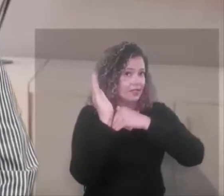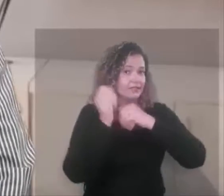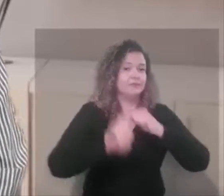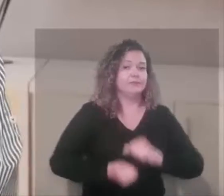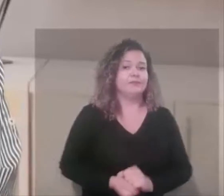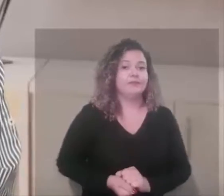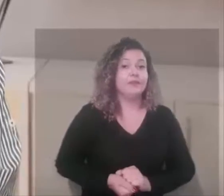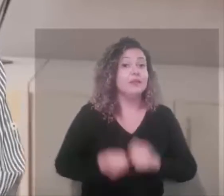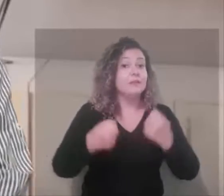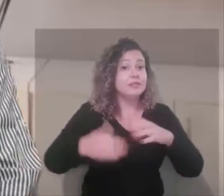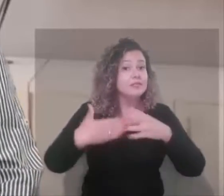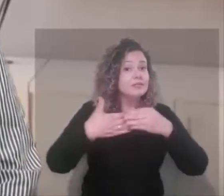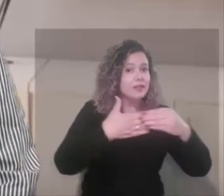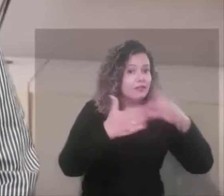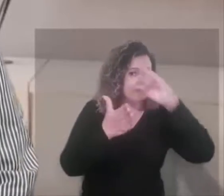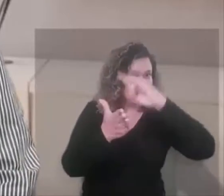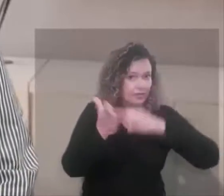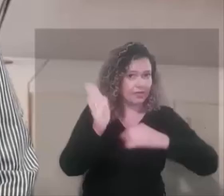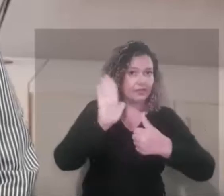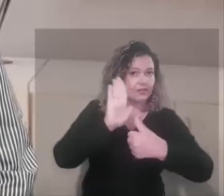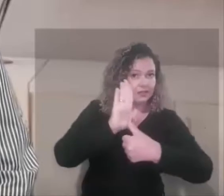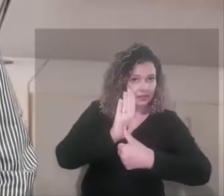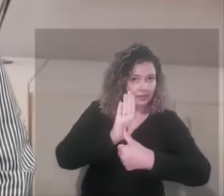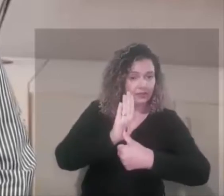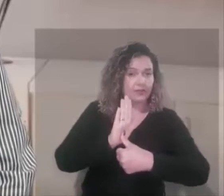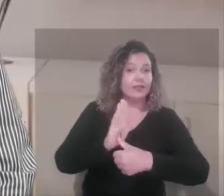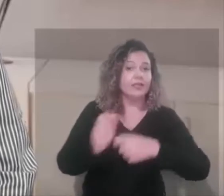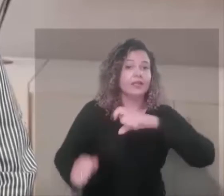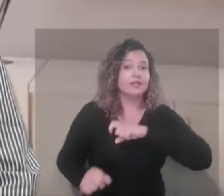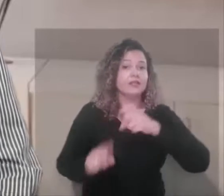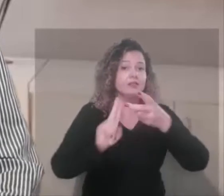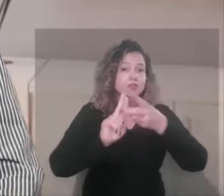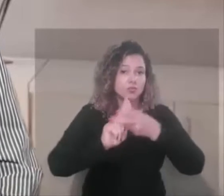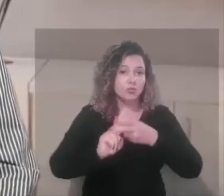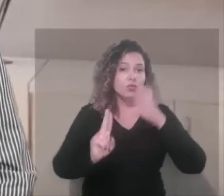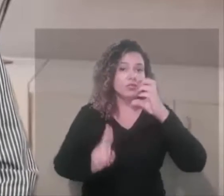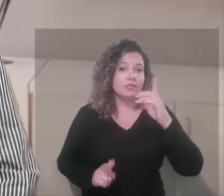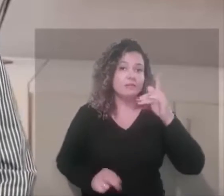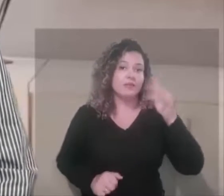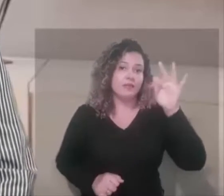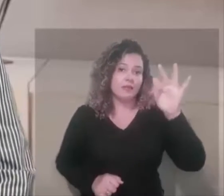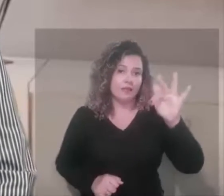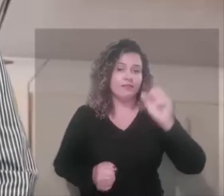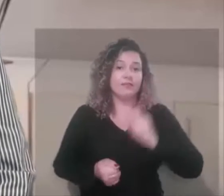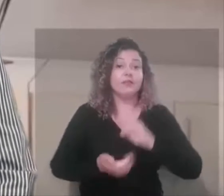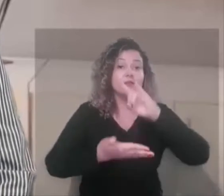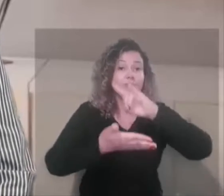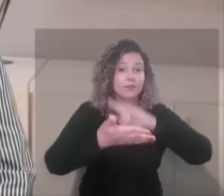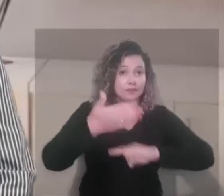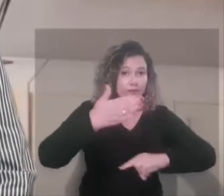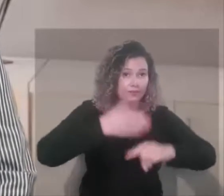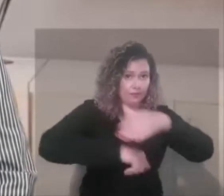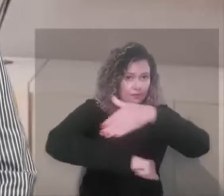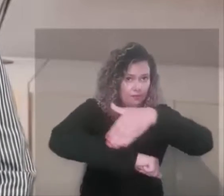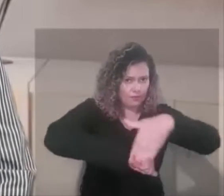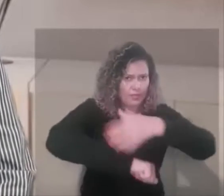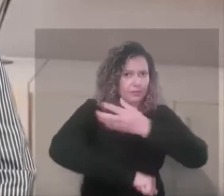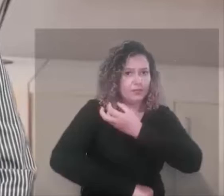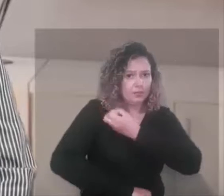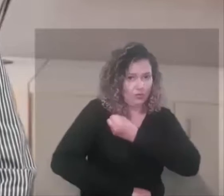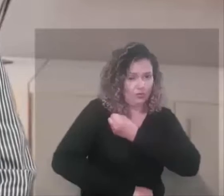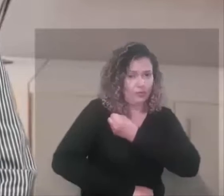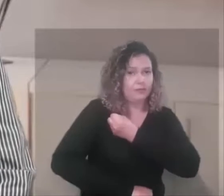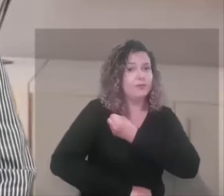necessários são identidade com foto, carteira de vacinação, cartão do SUS ou CPF e um comprovante de endereço em nome da